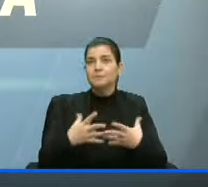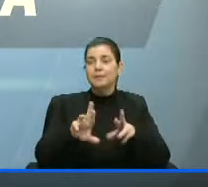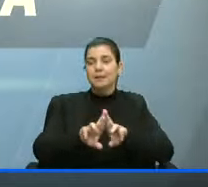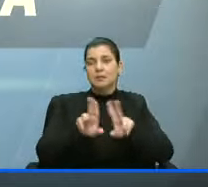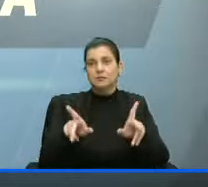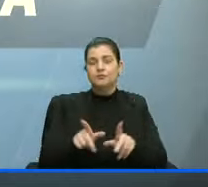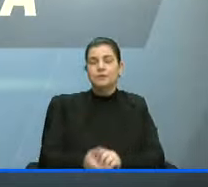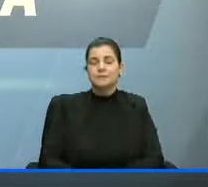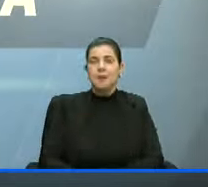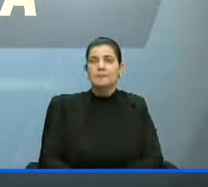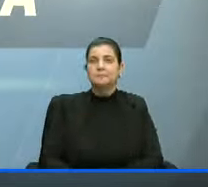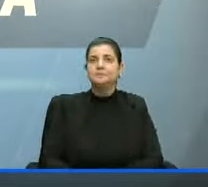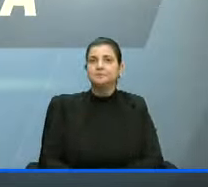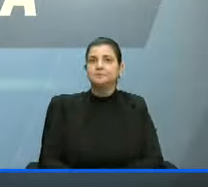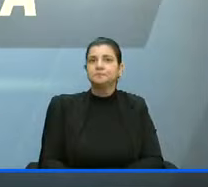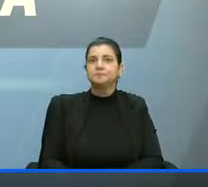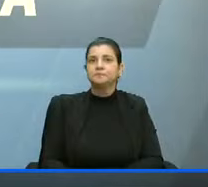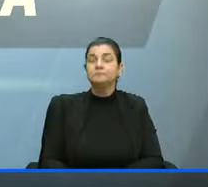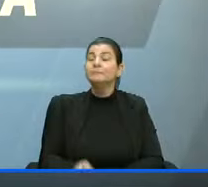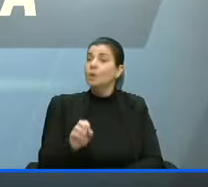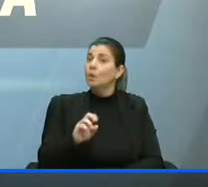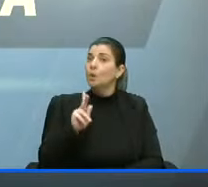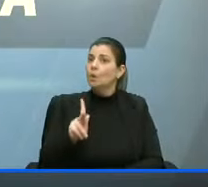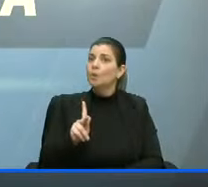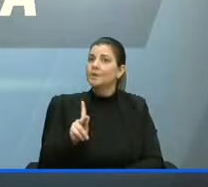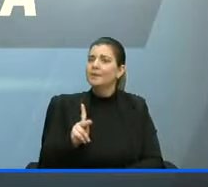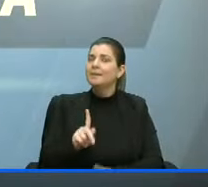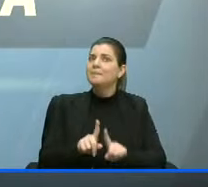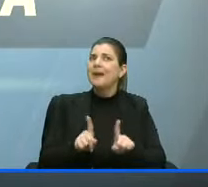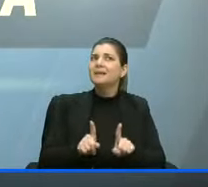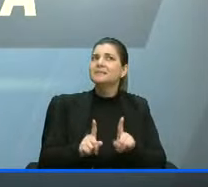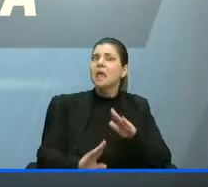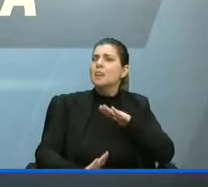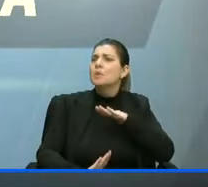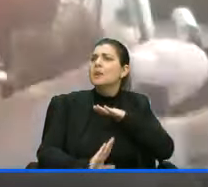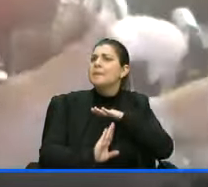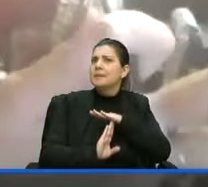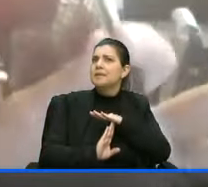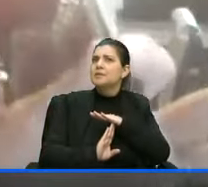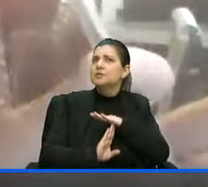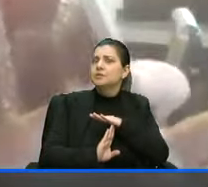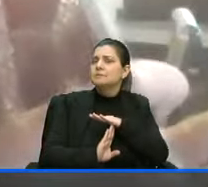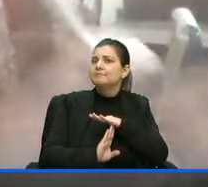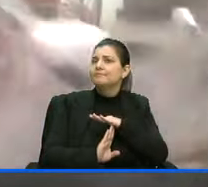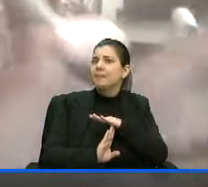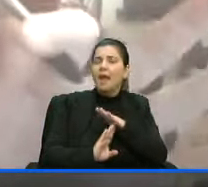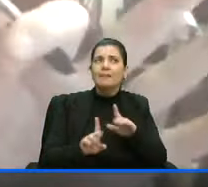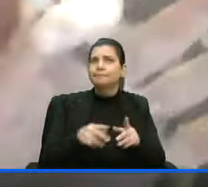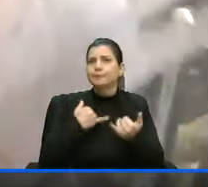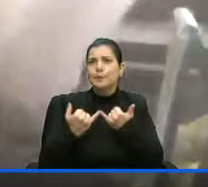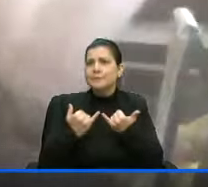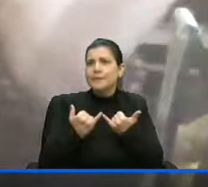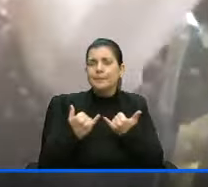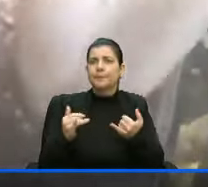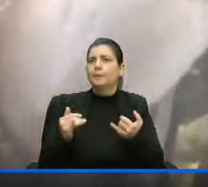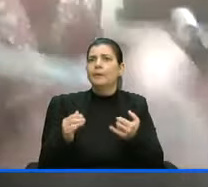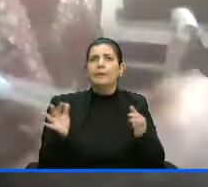diferença ali. Que é... Não, tá bem. Digamos que no limite, Ângela, qual é a nossa tese? Tá? Esgotou tudo.